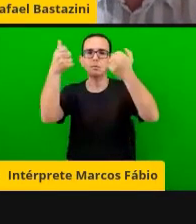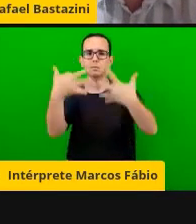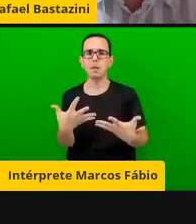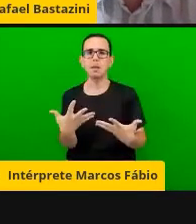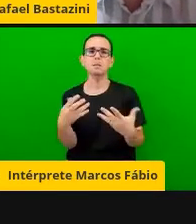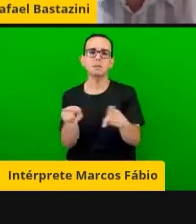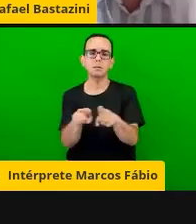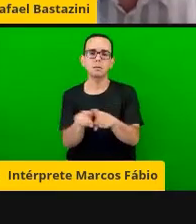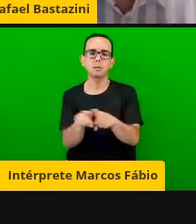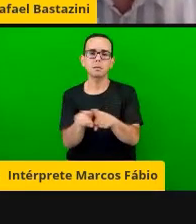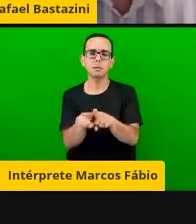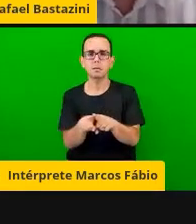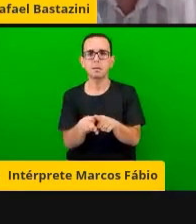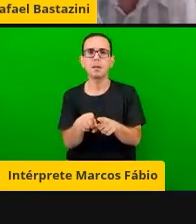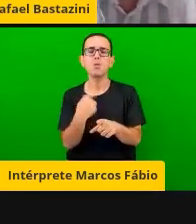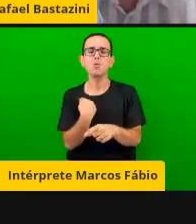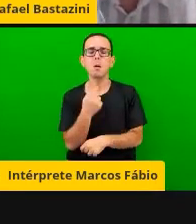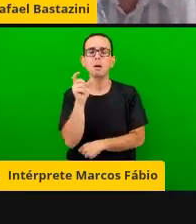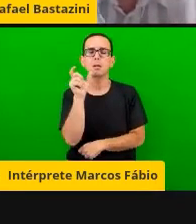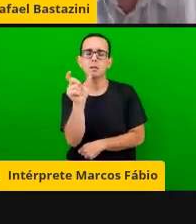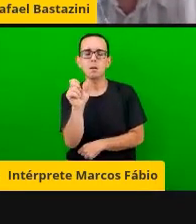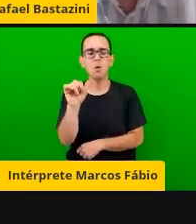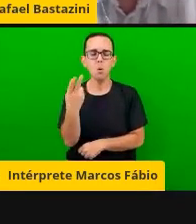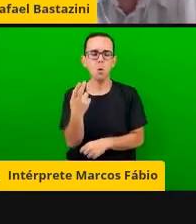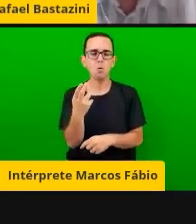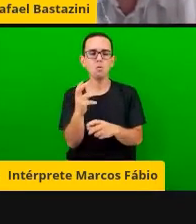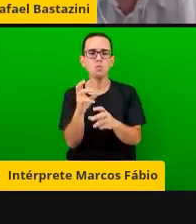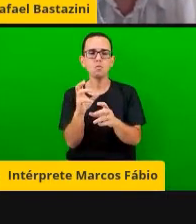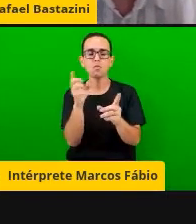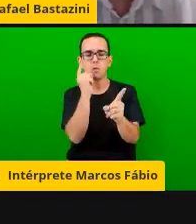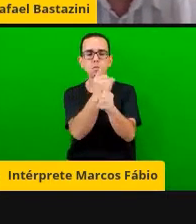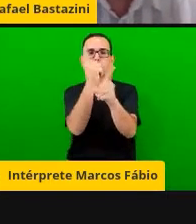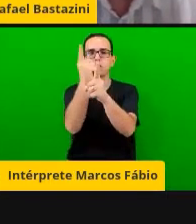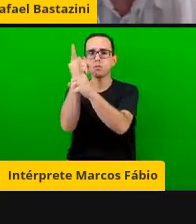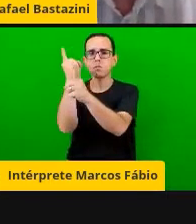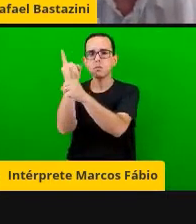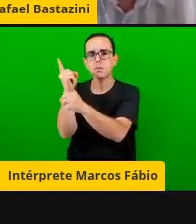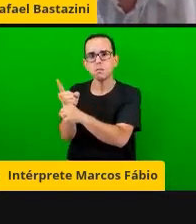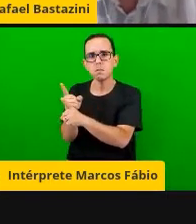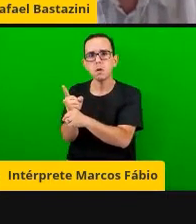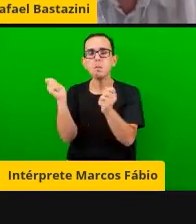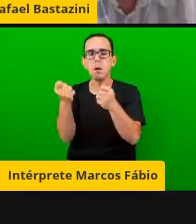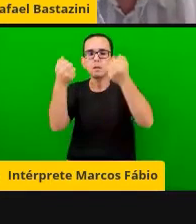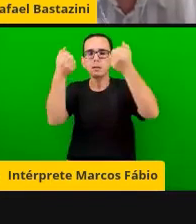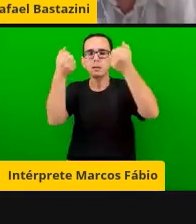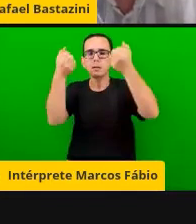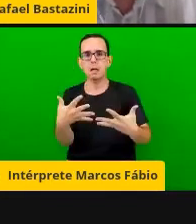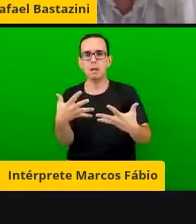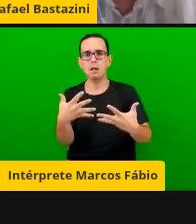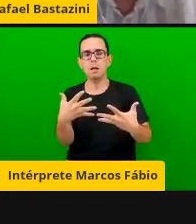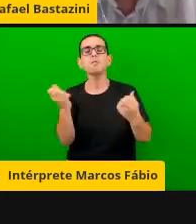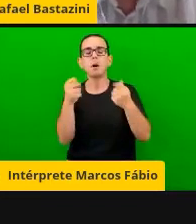mas uma palavra, ou as palavras que se encontravam presentes nessas definições também diz respeito